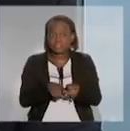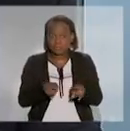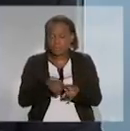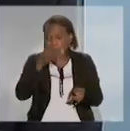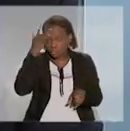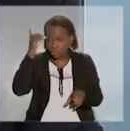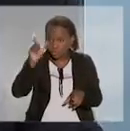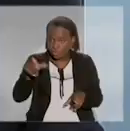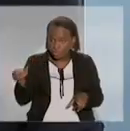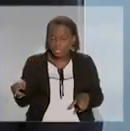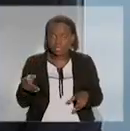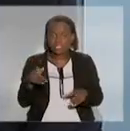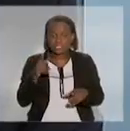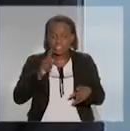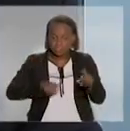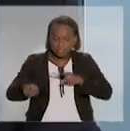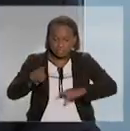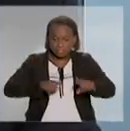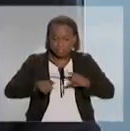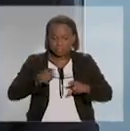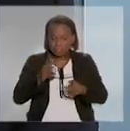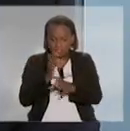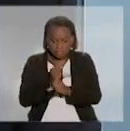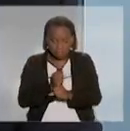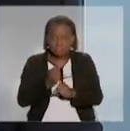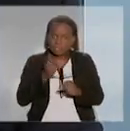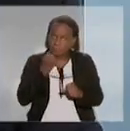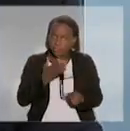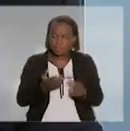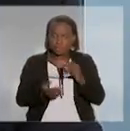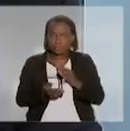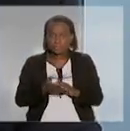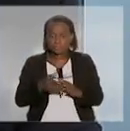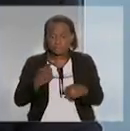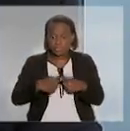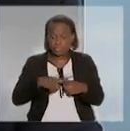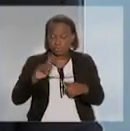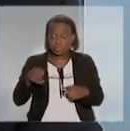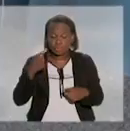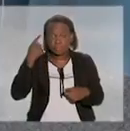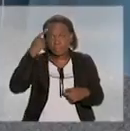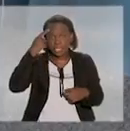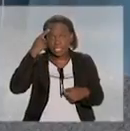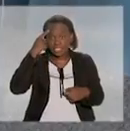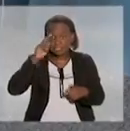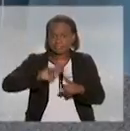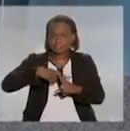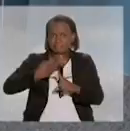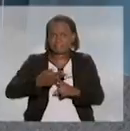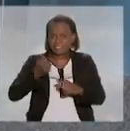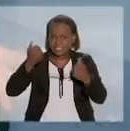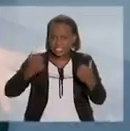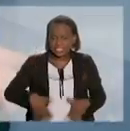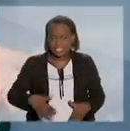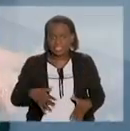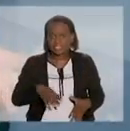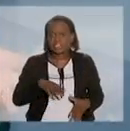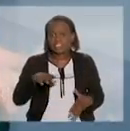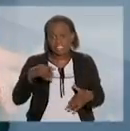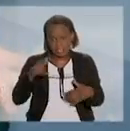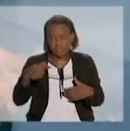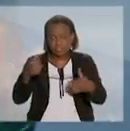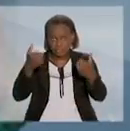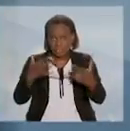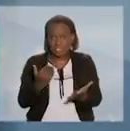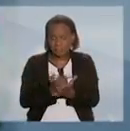sim, recursos humanos, recursos logísticos, e é um bom negócio. Então, porque tem aquela ideia de que aumenta o custo, né? E essa